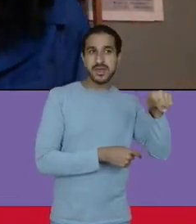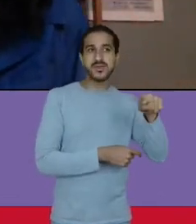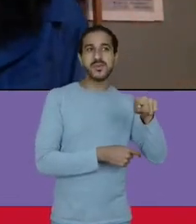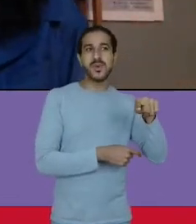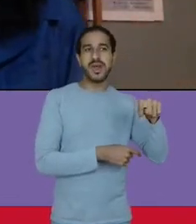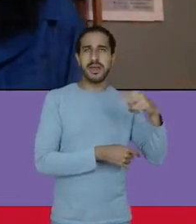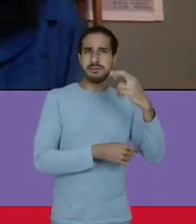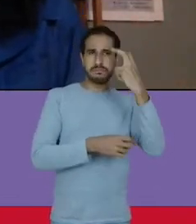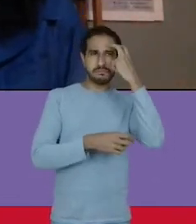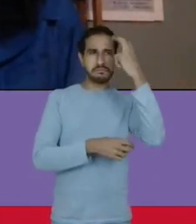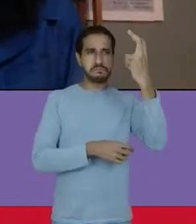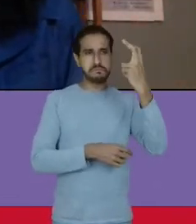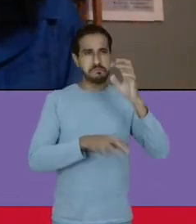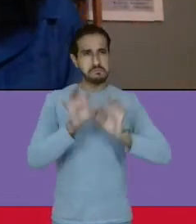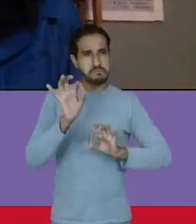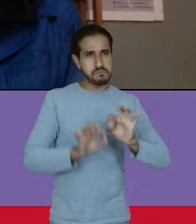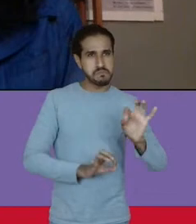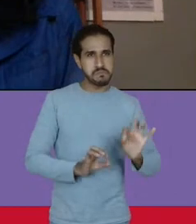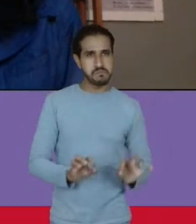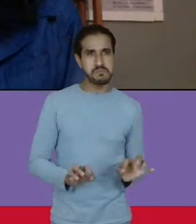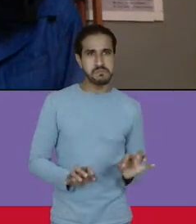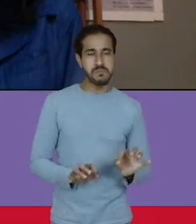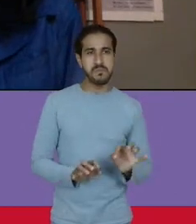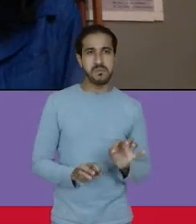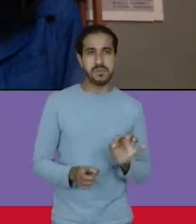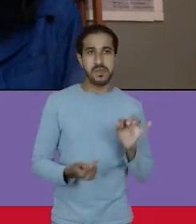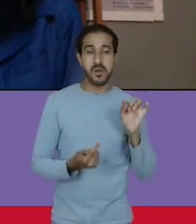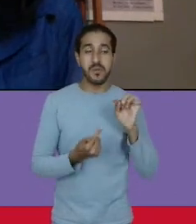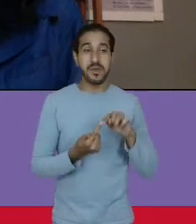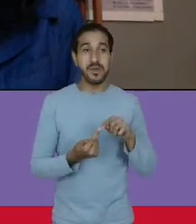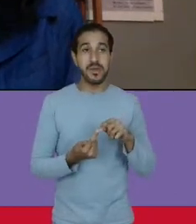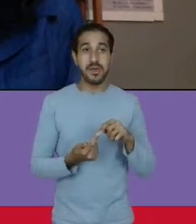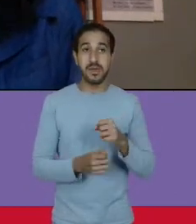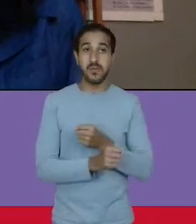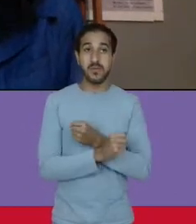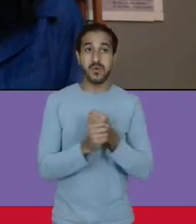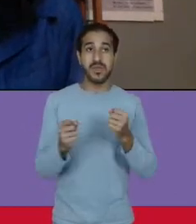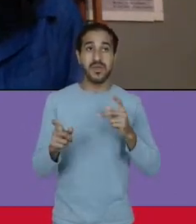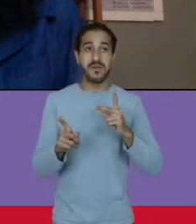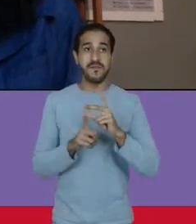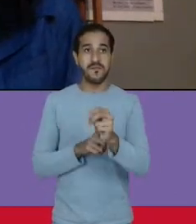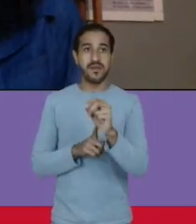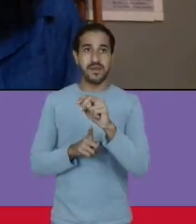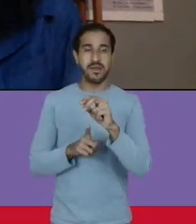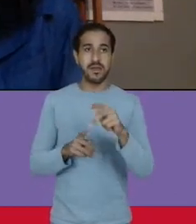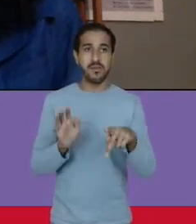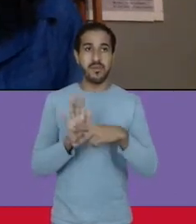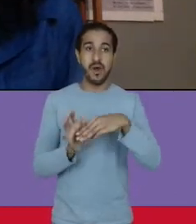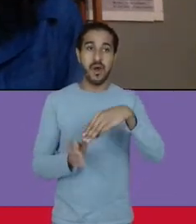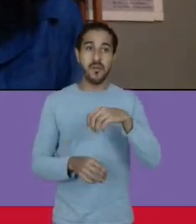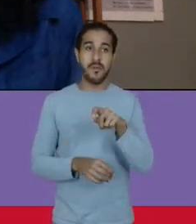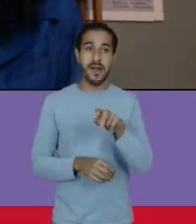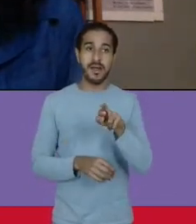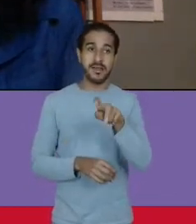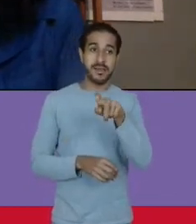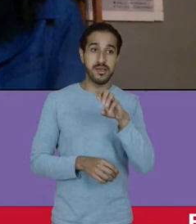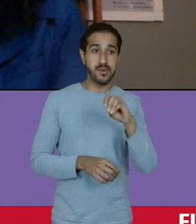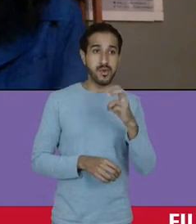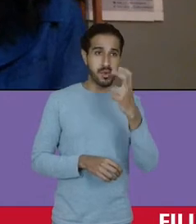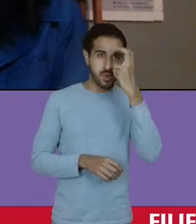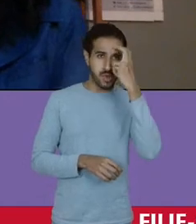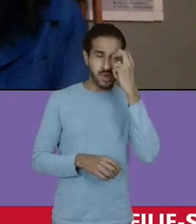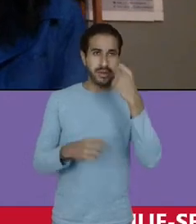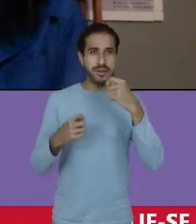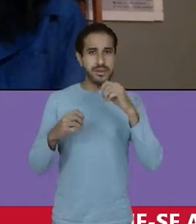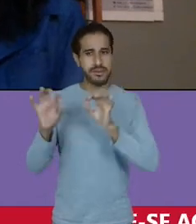muito inteligentes nessa leitura. De que não tinha como ganhar desse marxismo cultural nos termos que ele estava colocado.